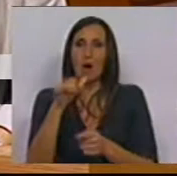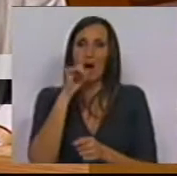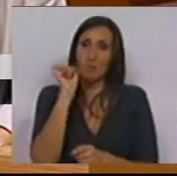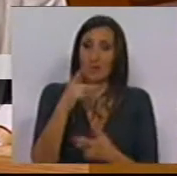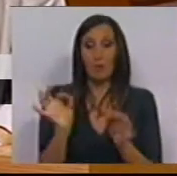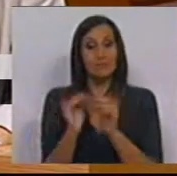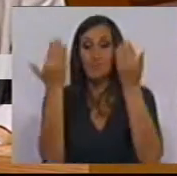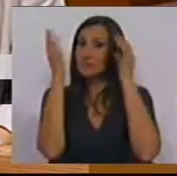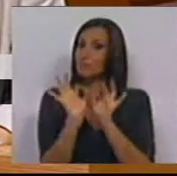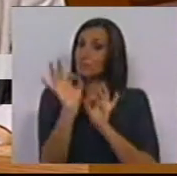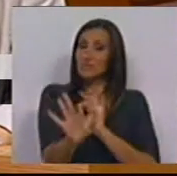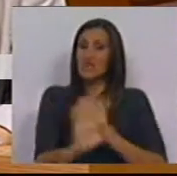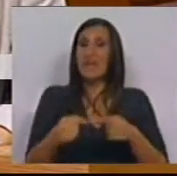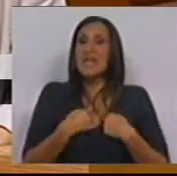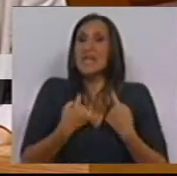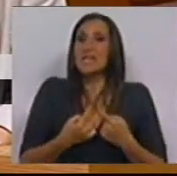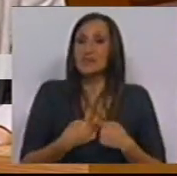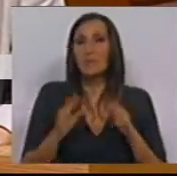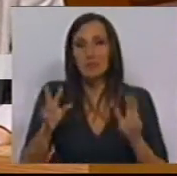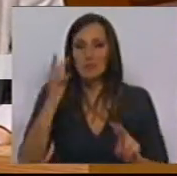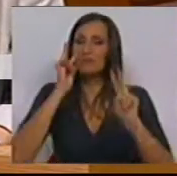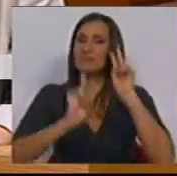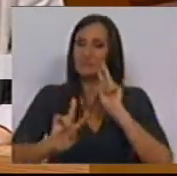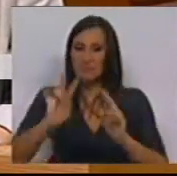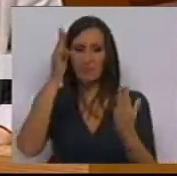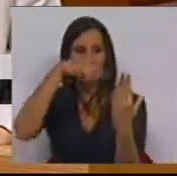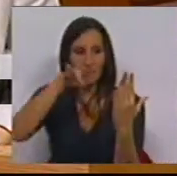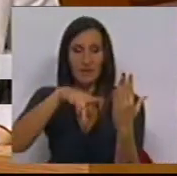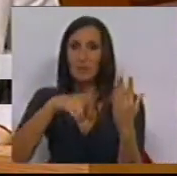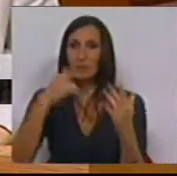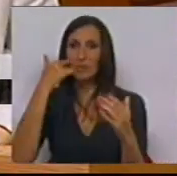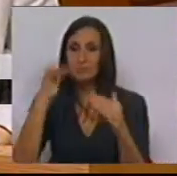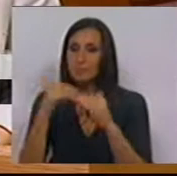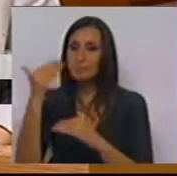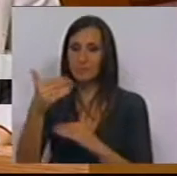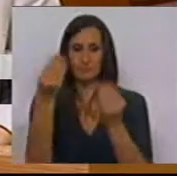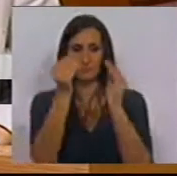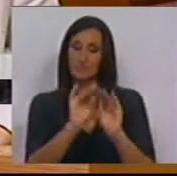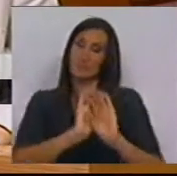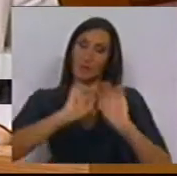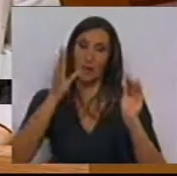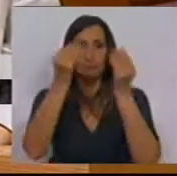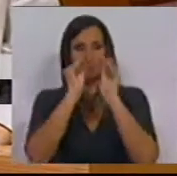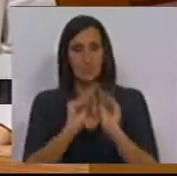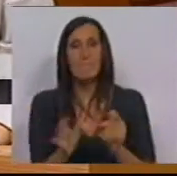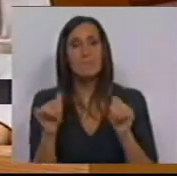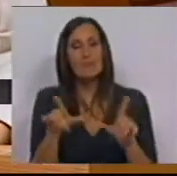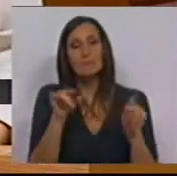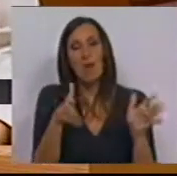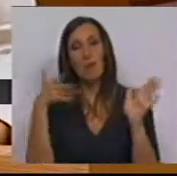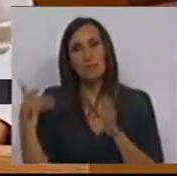dado. Esta iniciativa tem de ser vista quanto ao alcance da sua redação, claro está, mas